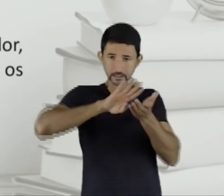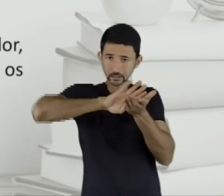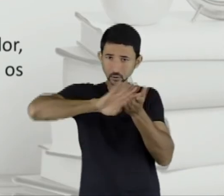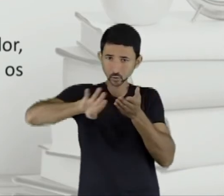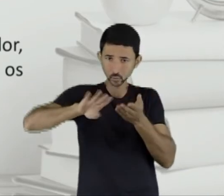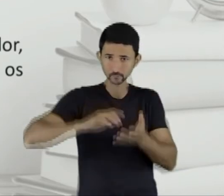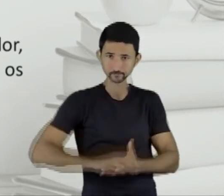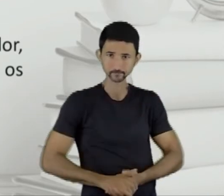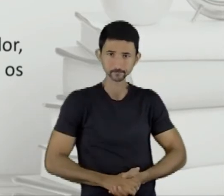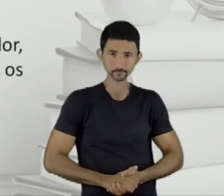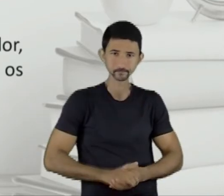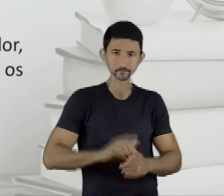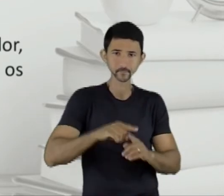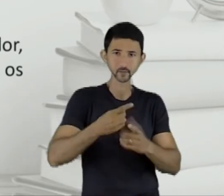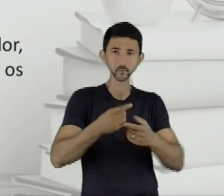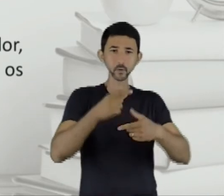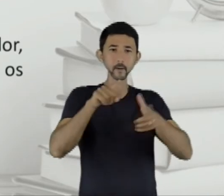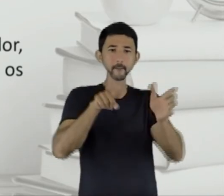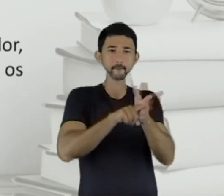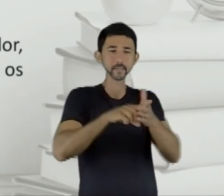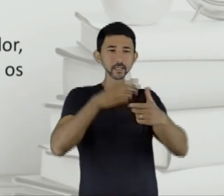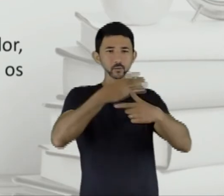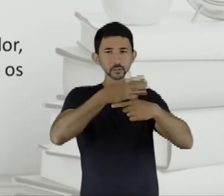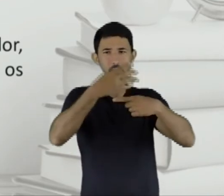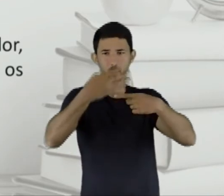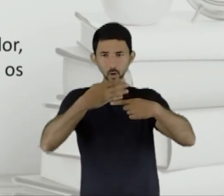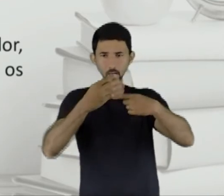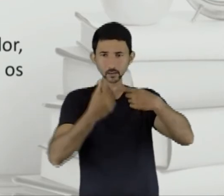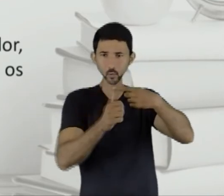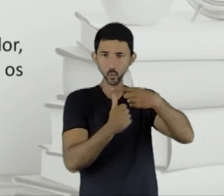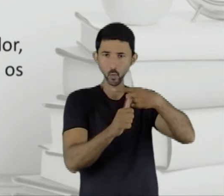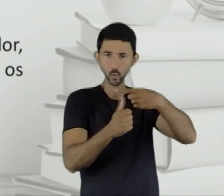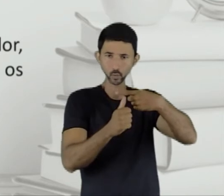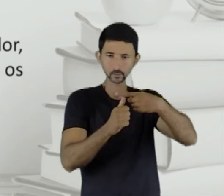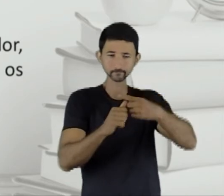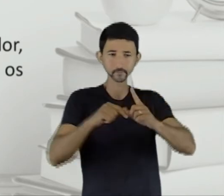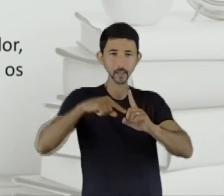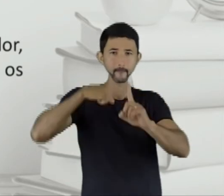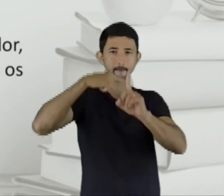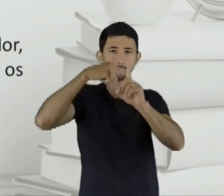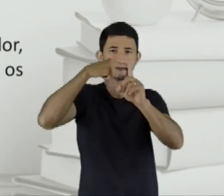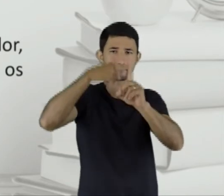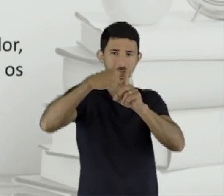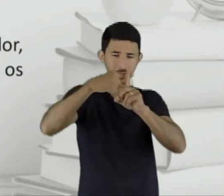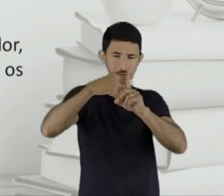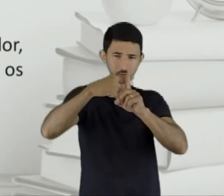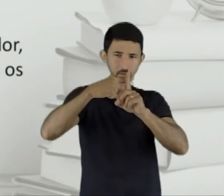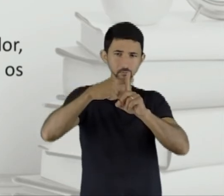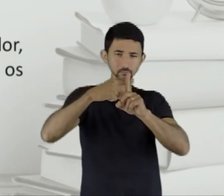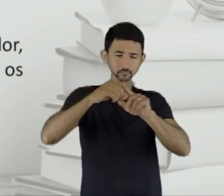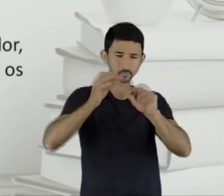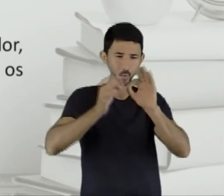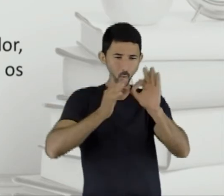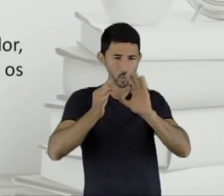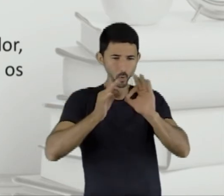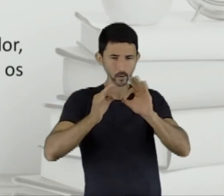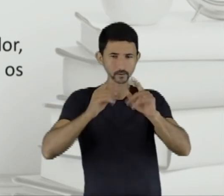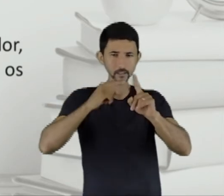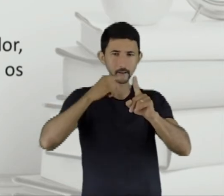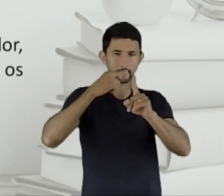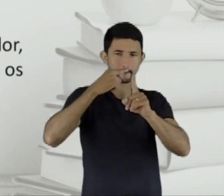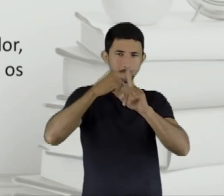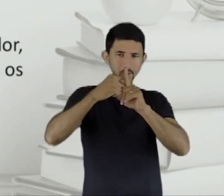Então repete, menos 34 onzeavos. Aí a gente faz aquele